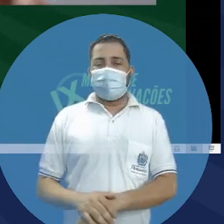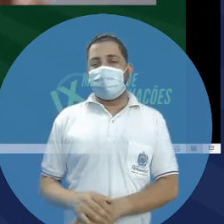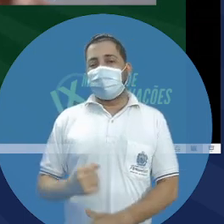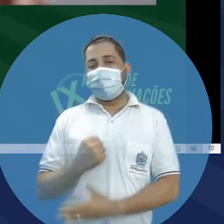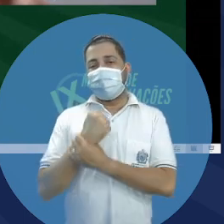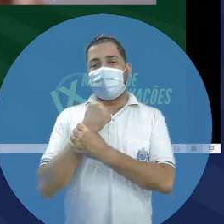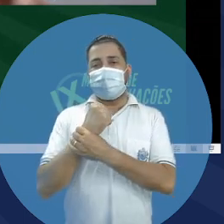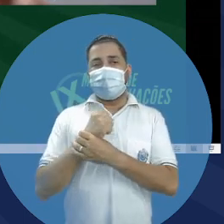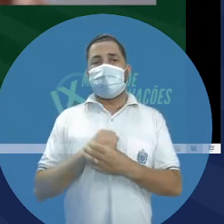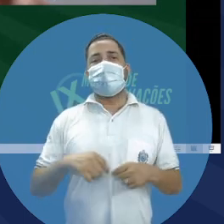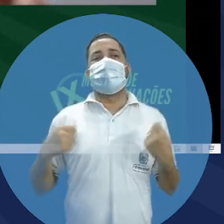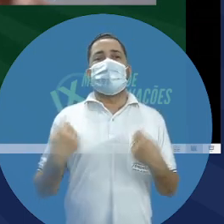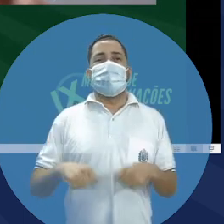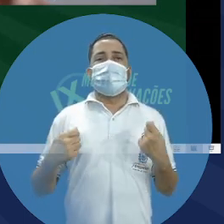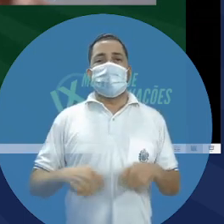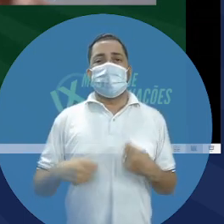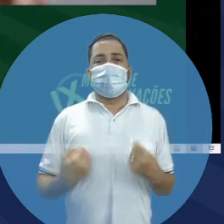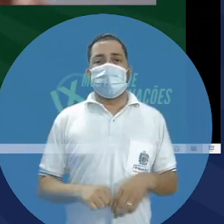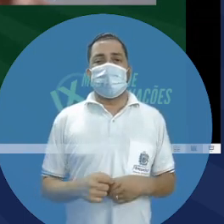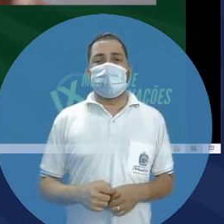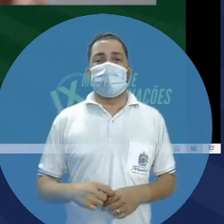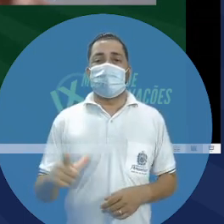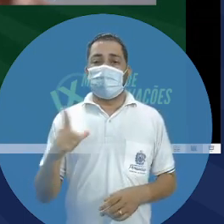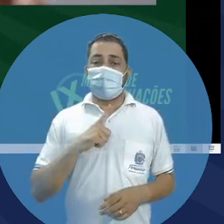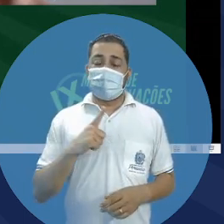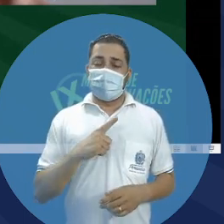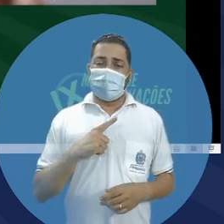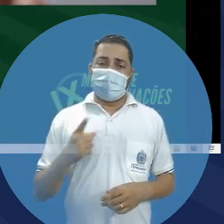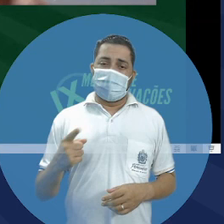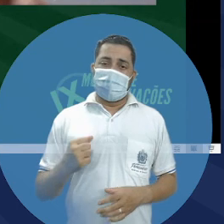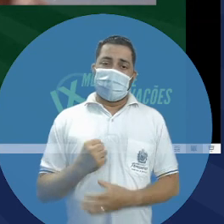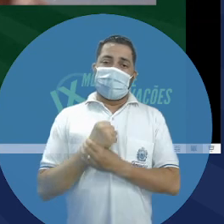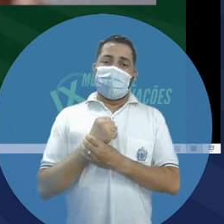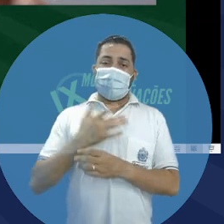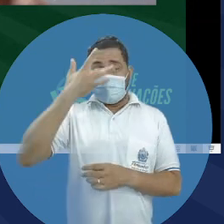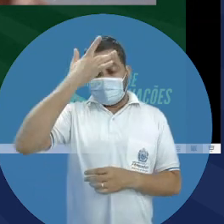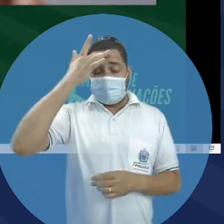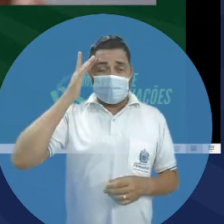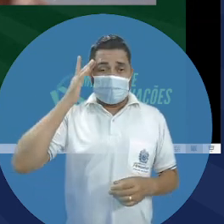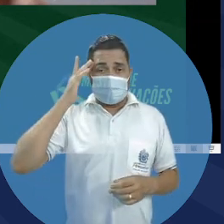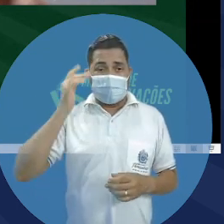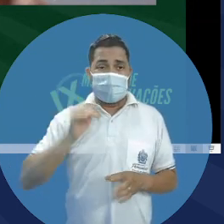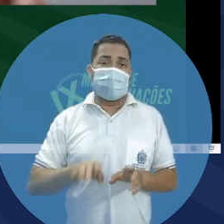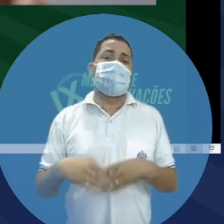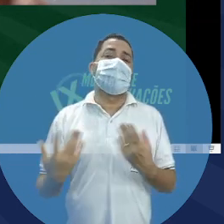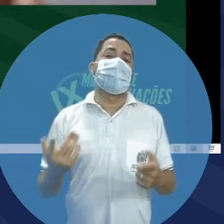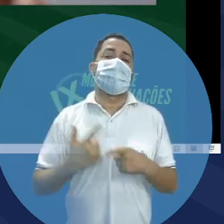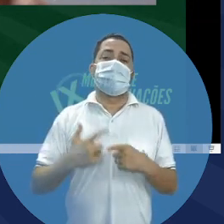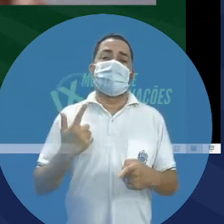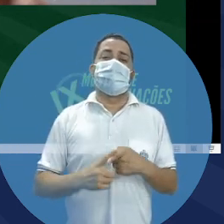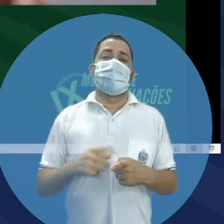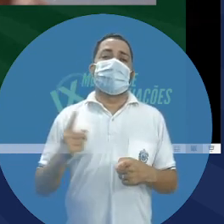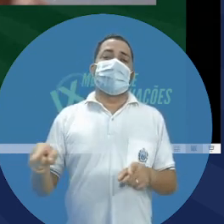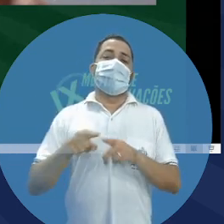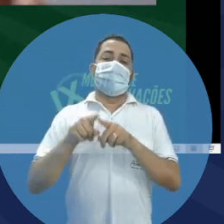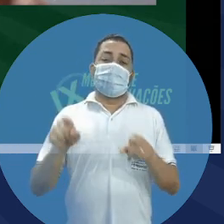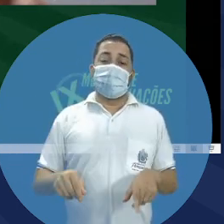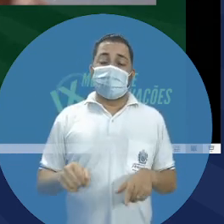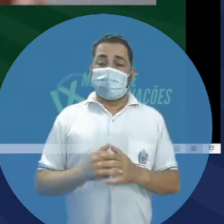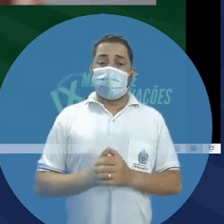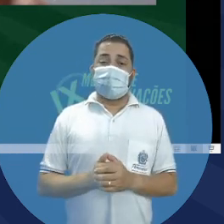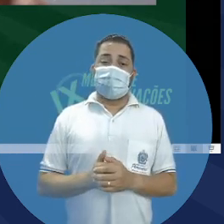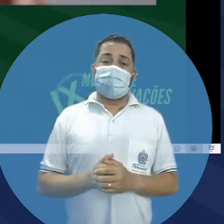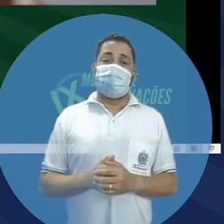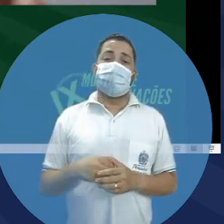elas precisam sentir essa segurança nas pessoas. Então, por que desse projeto? A